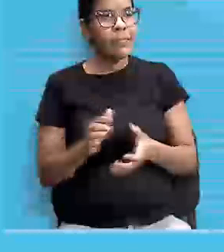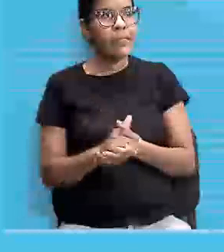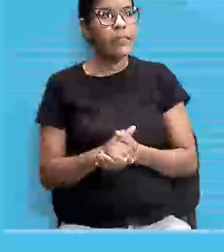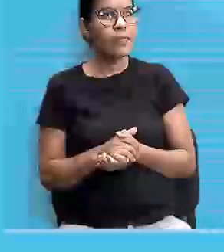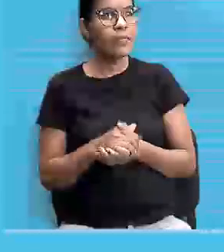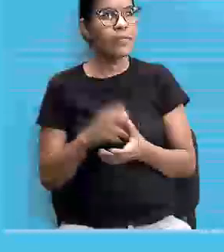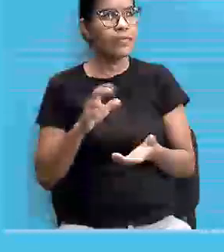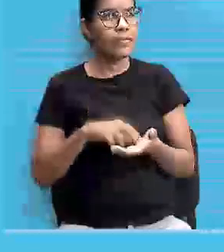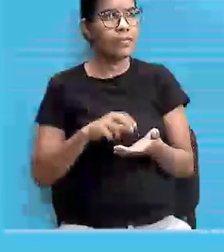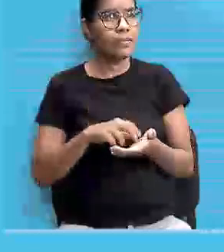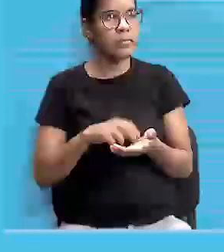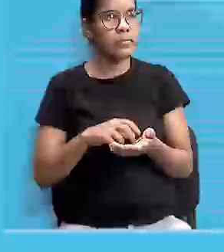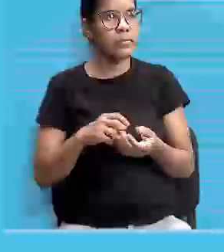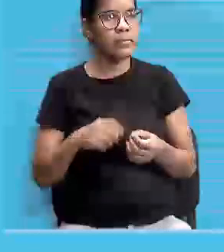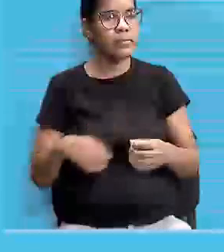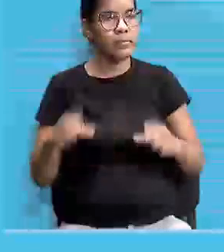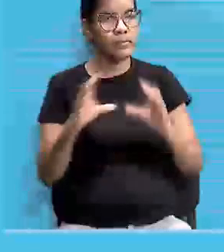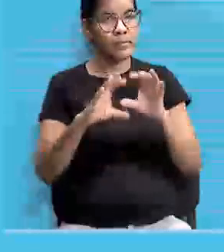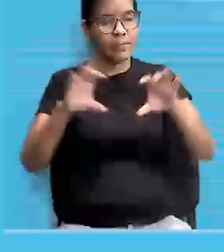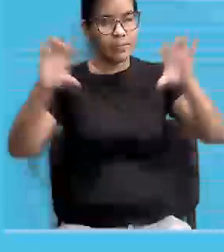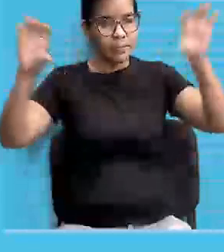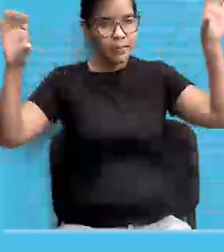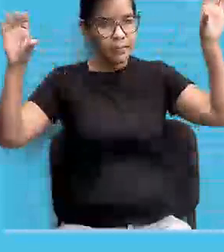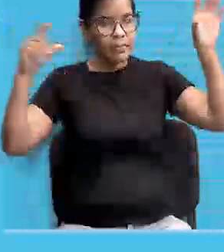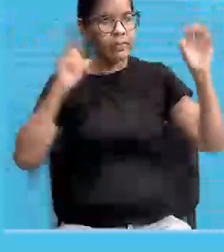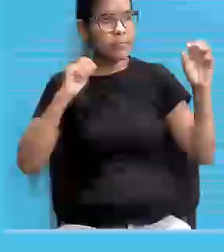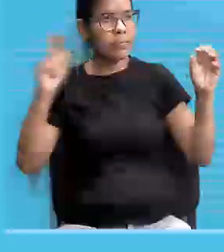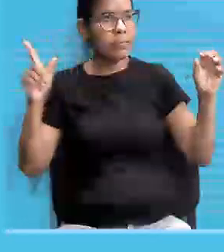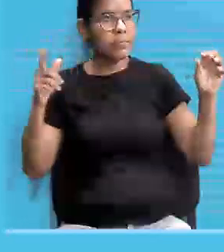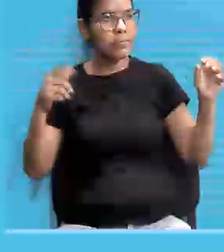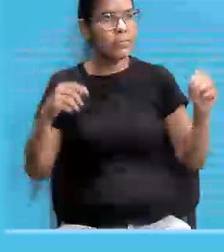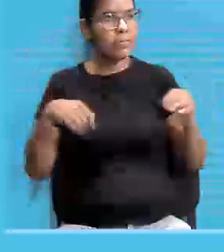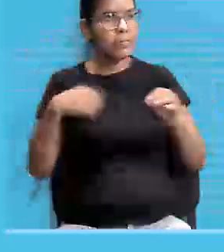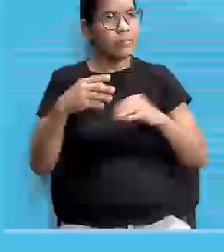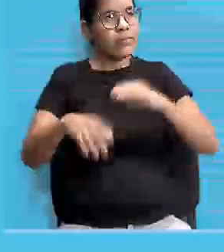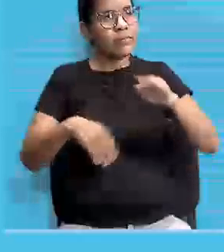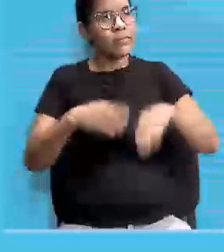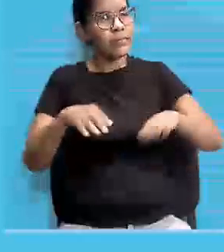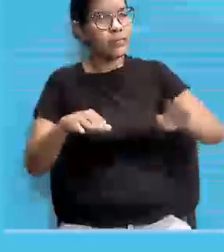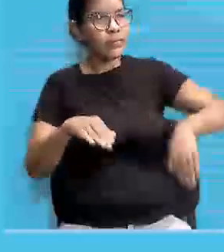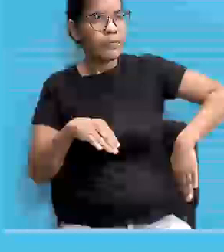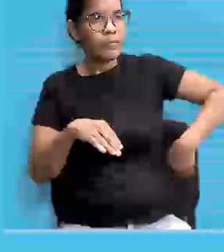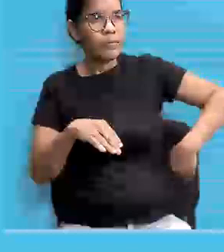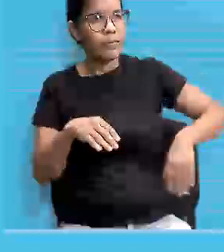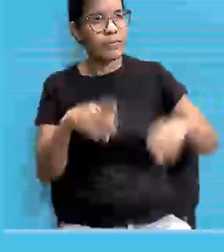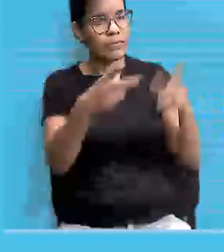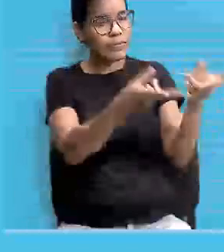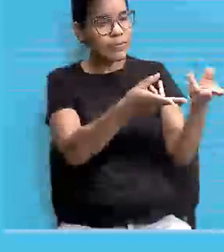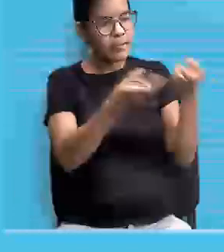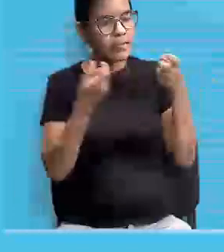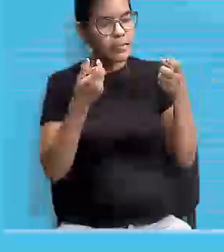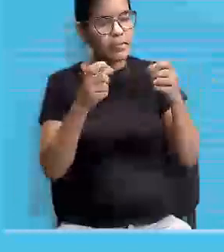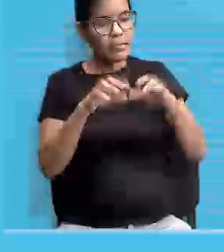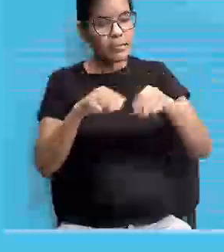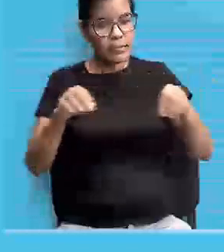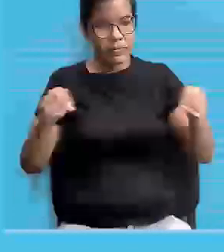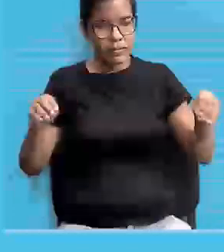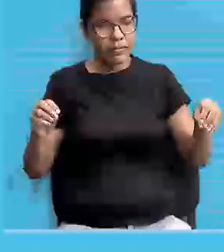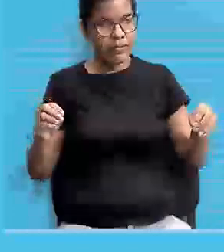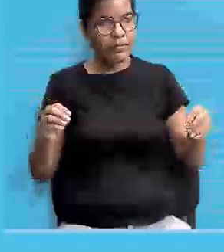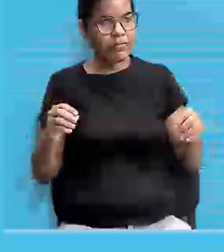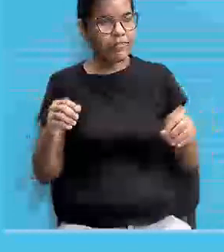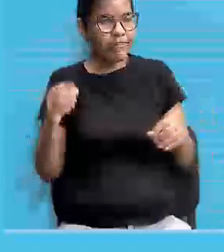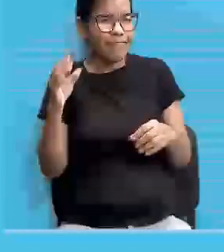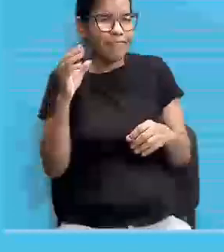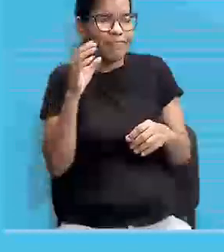em uma manhã de Céu Azul um banhista na praia observa que a área está